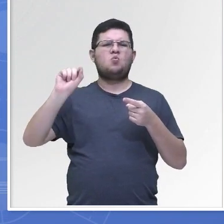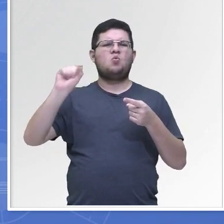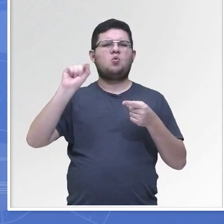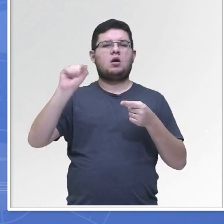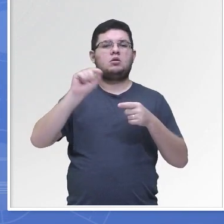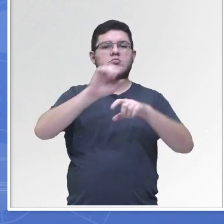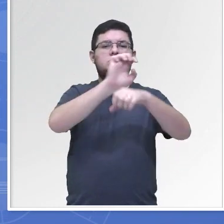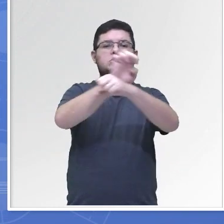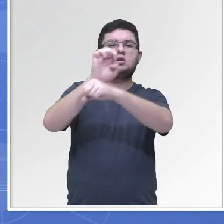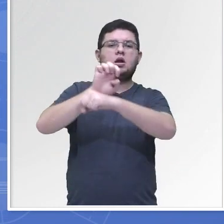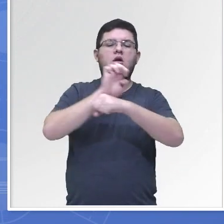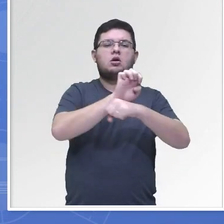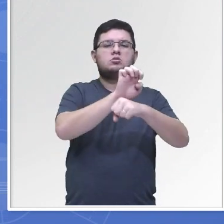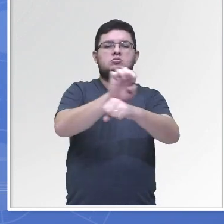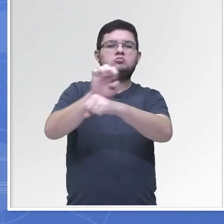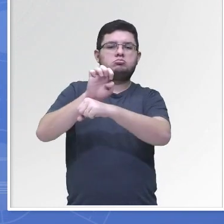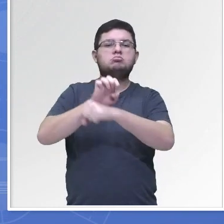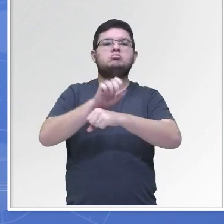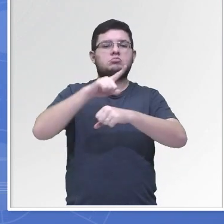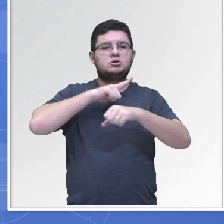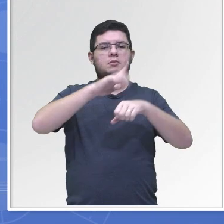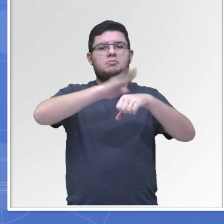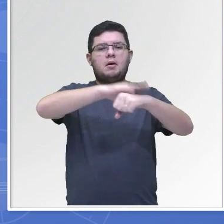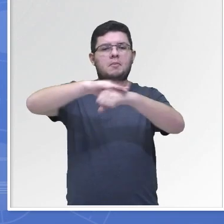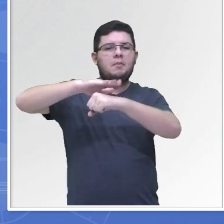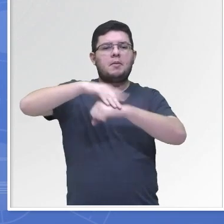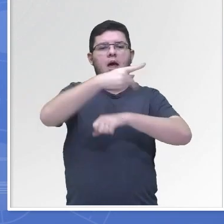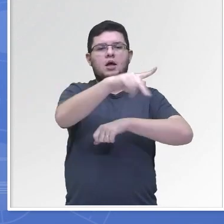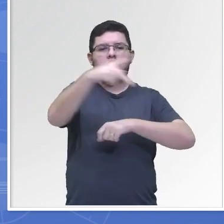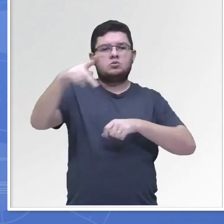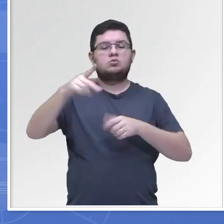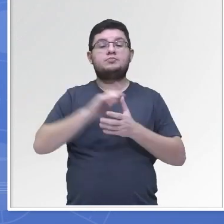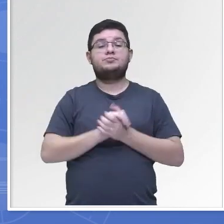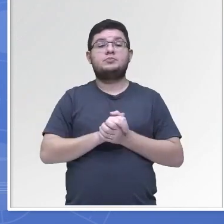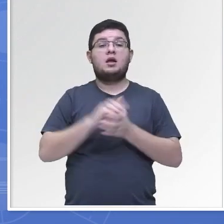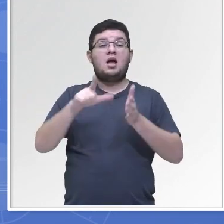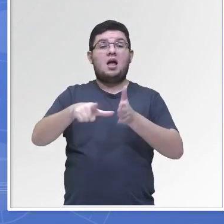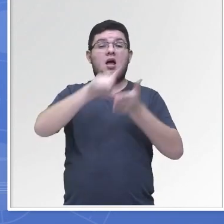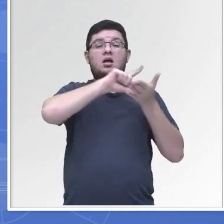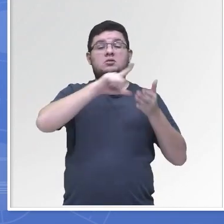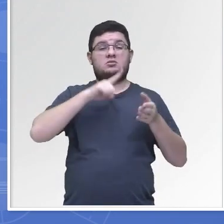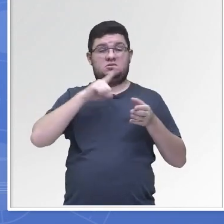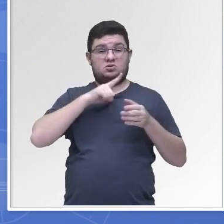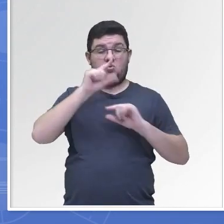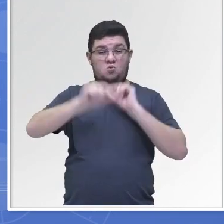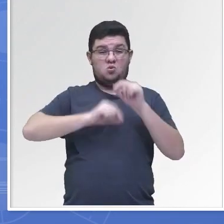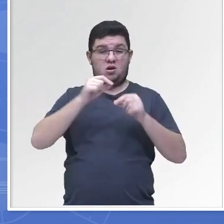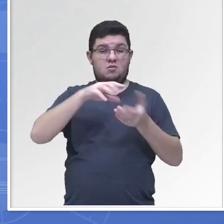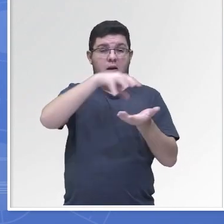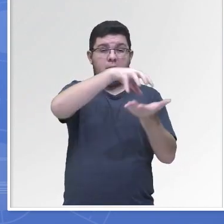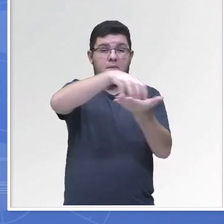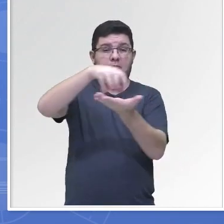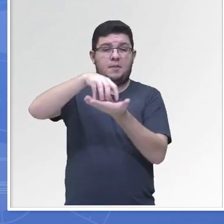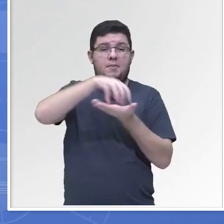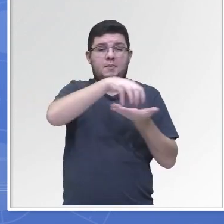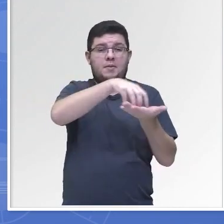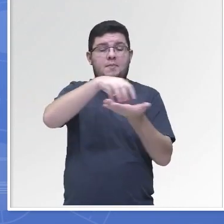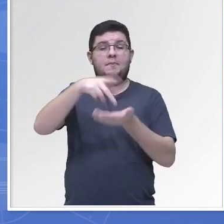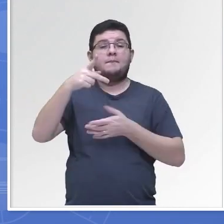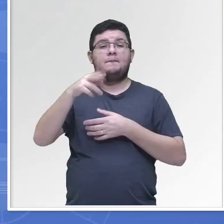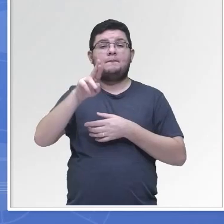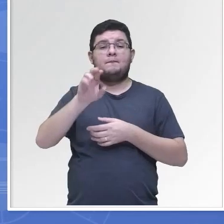Então, antes da República, nós temos ali as províncias, e as províncias eram terminantemente obedientes à figura do